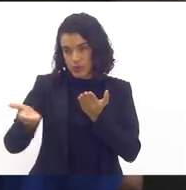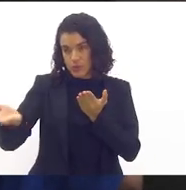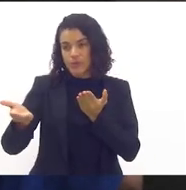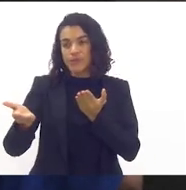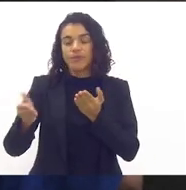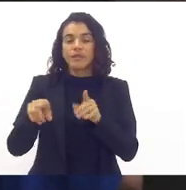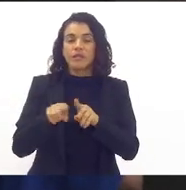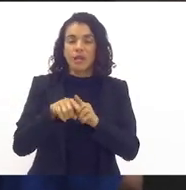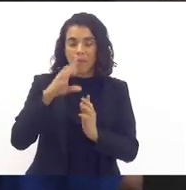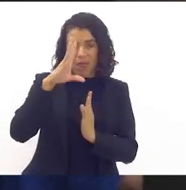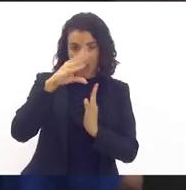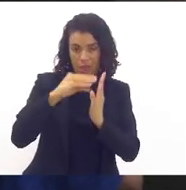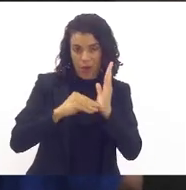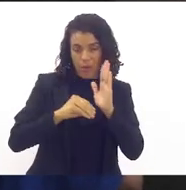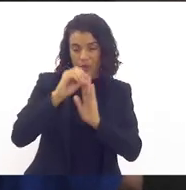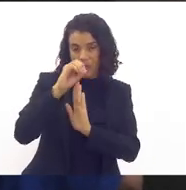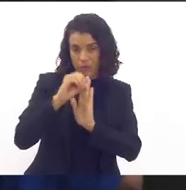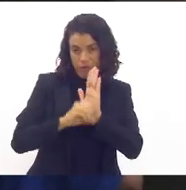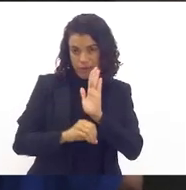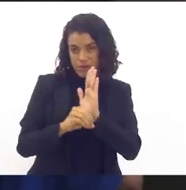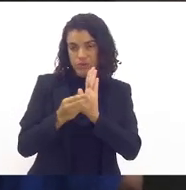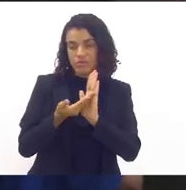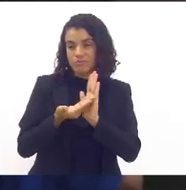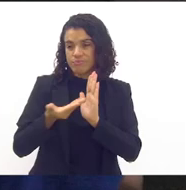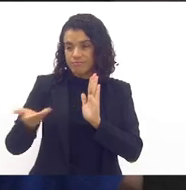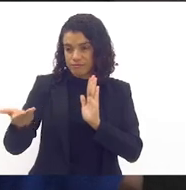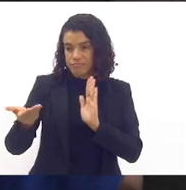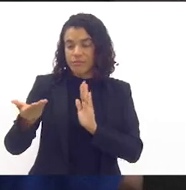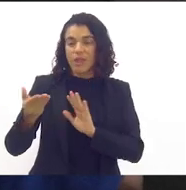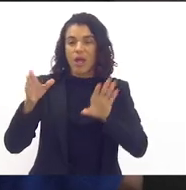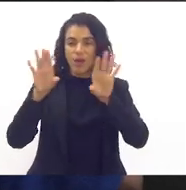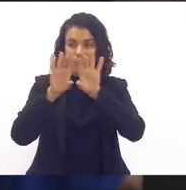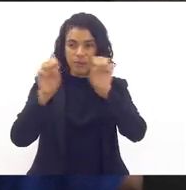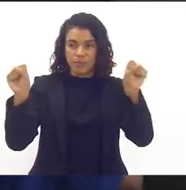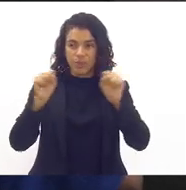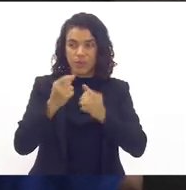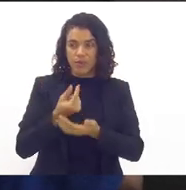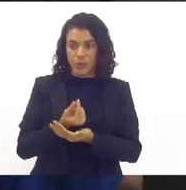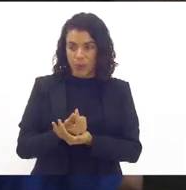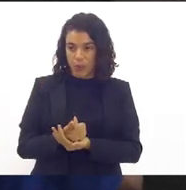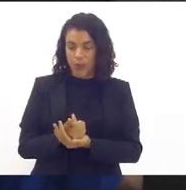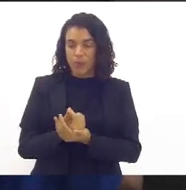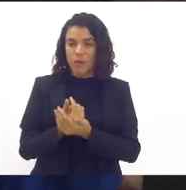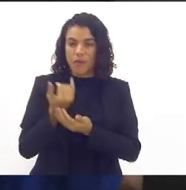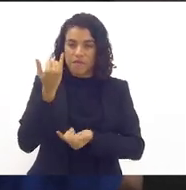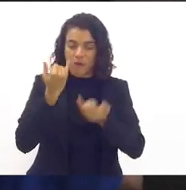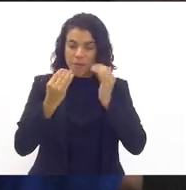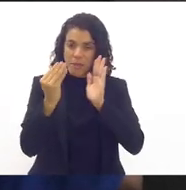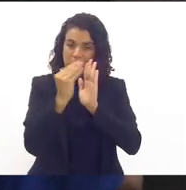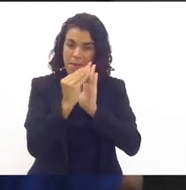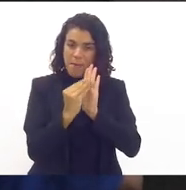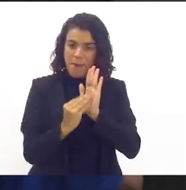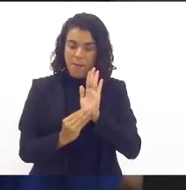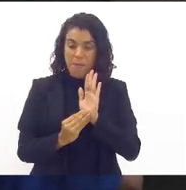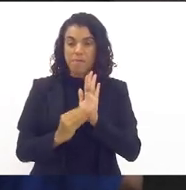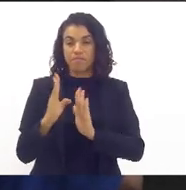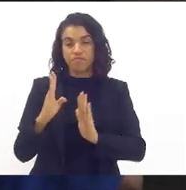e a cópia do ofício que nós fizemos ao Tribunal de Contas com os dados naquela